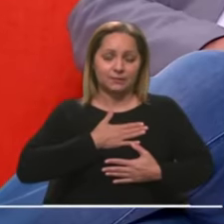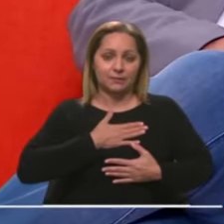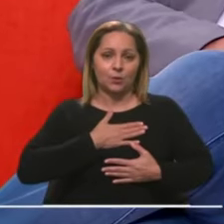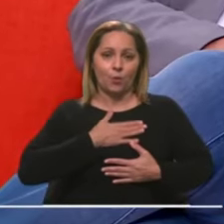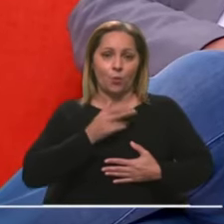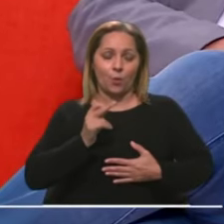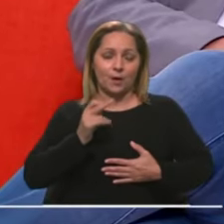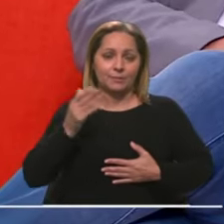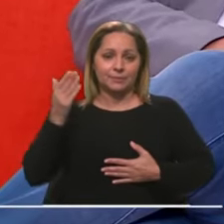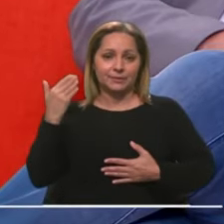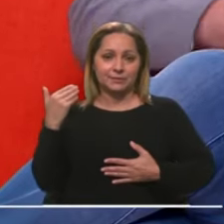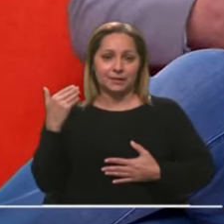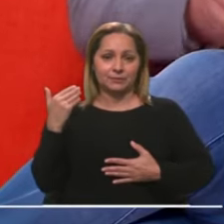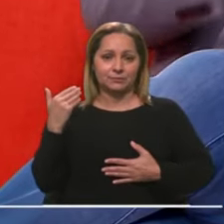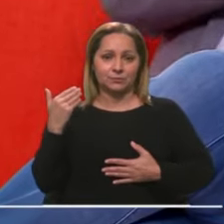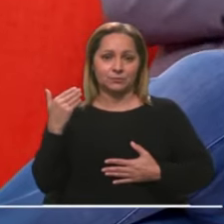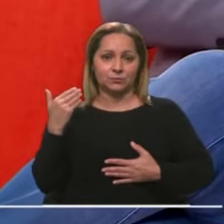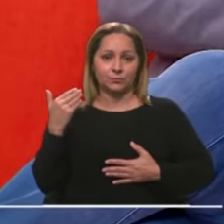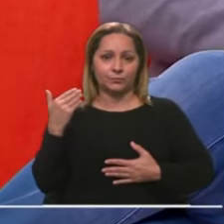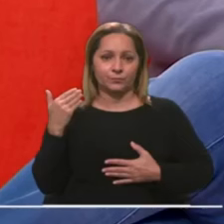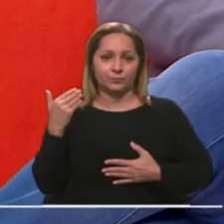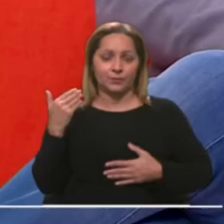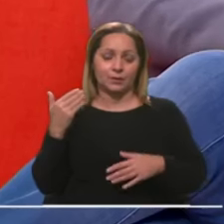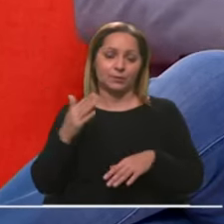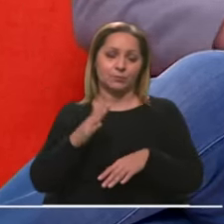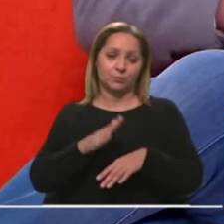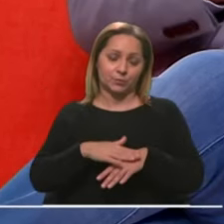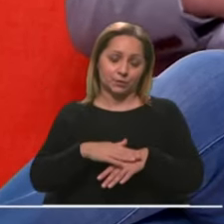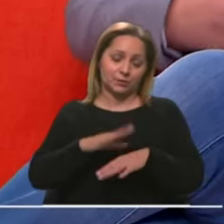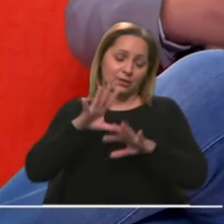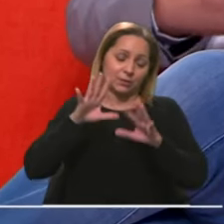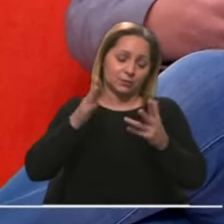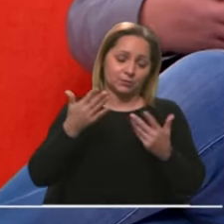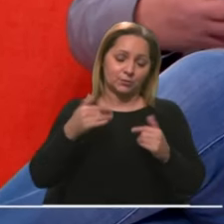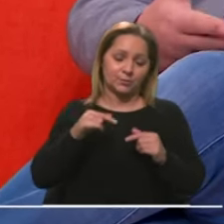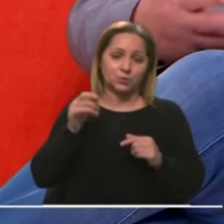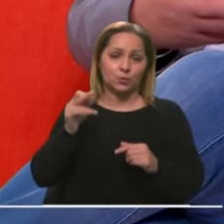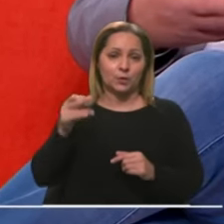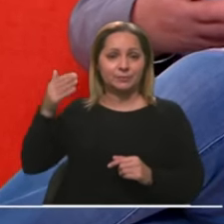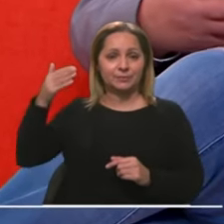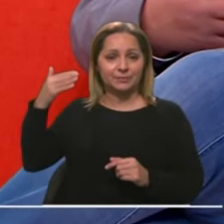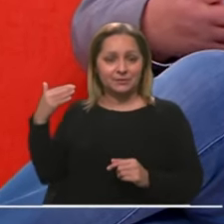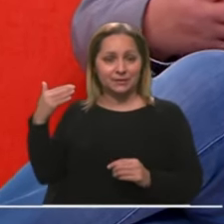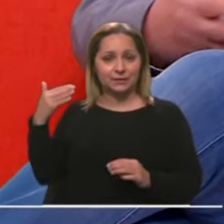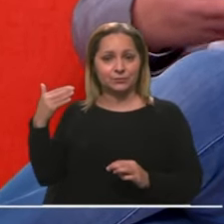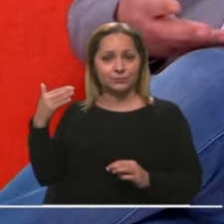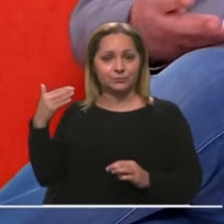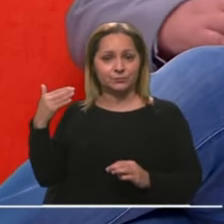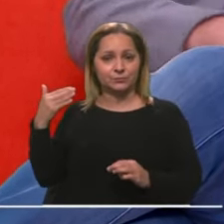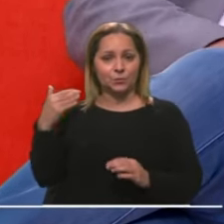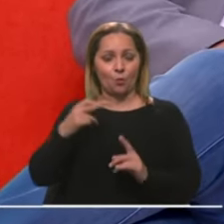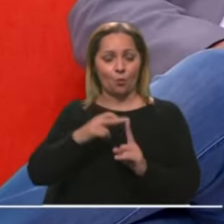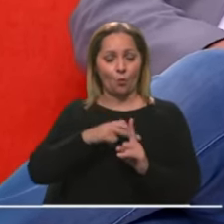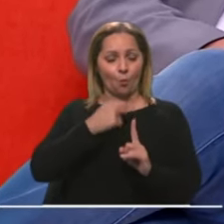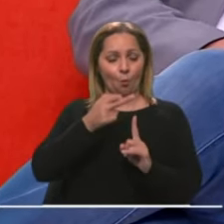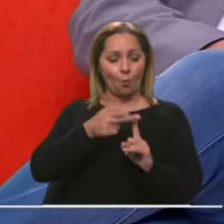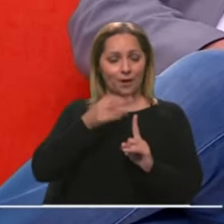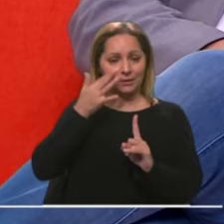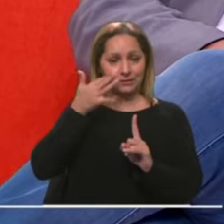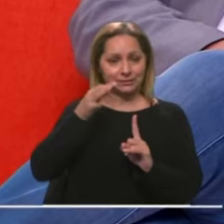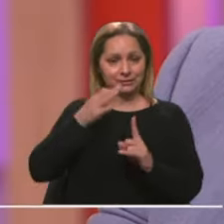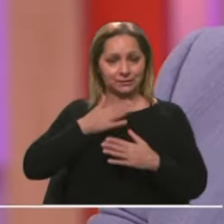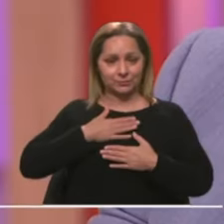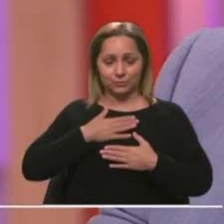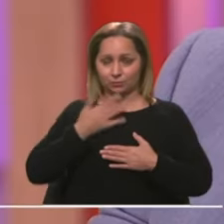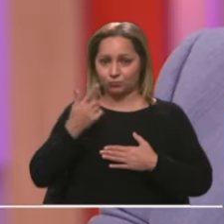um ano muito também por aquilo que aconteceu não foi um ano muito simples e